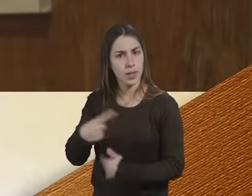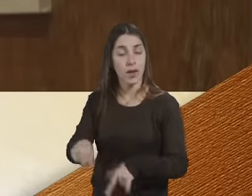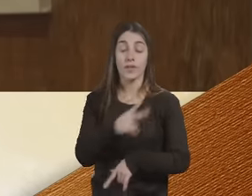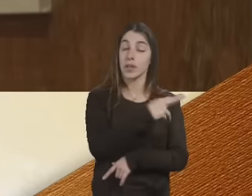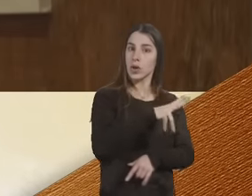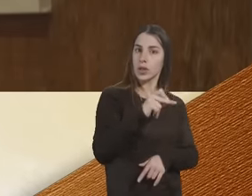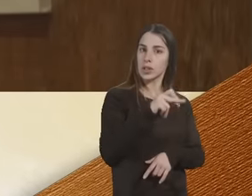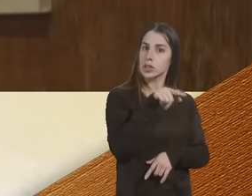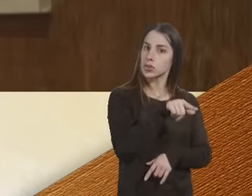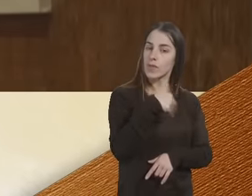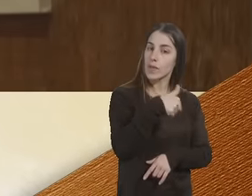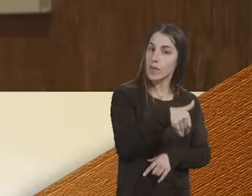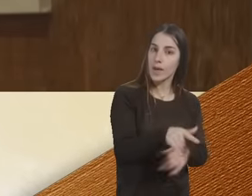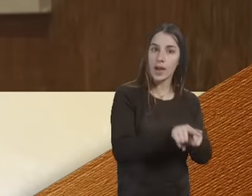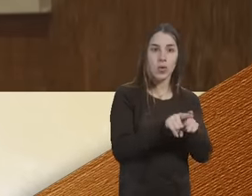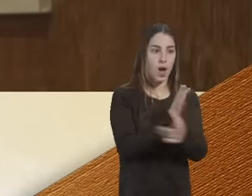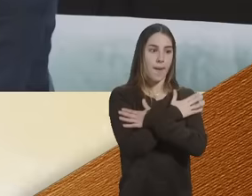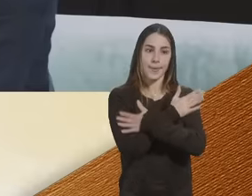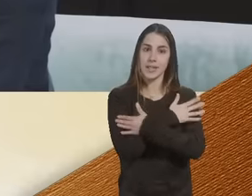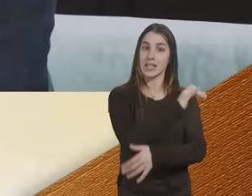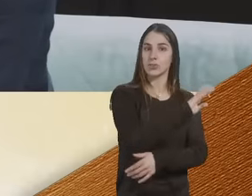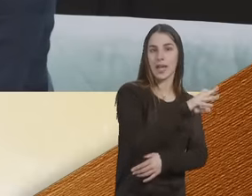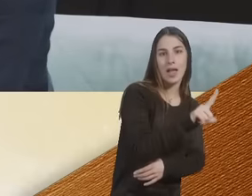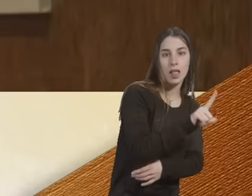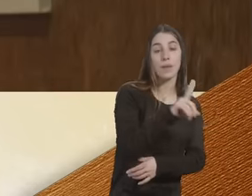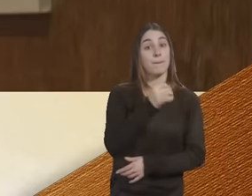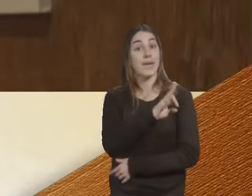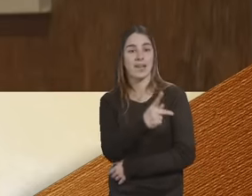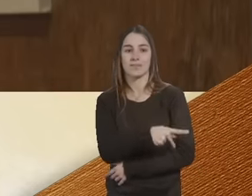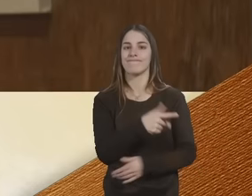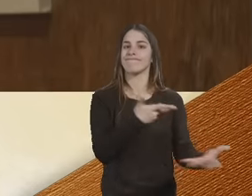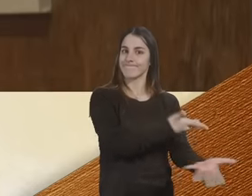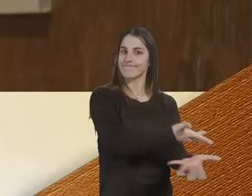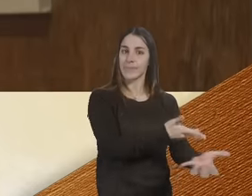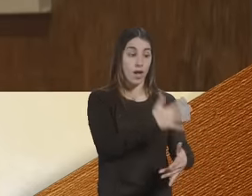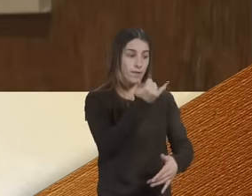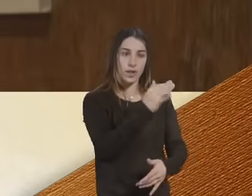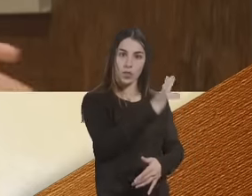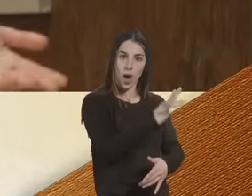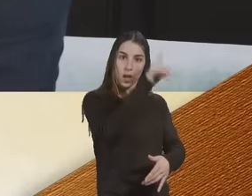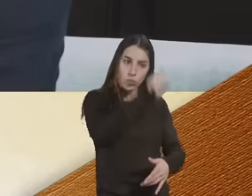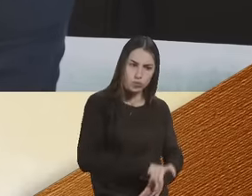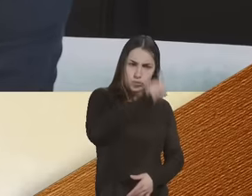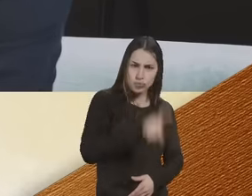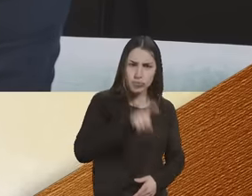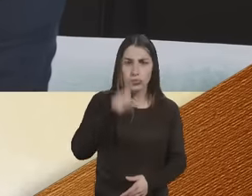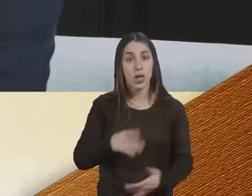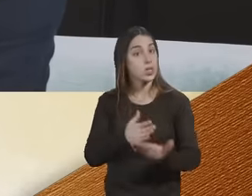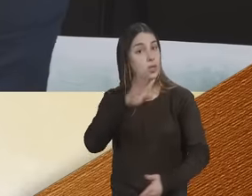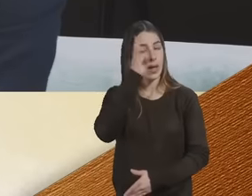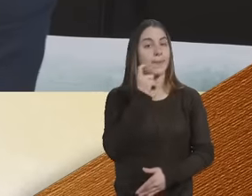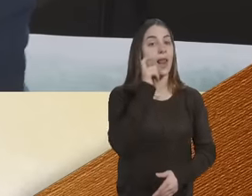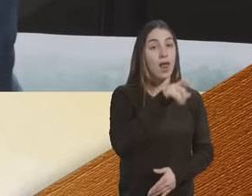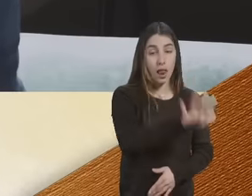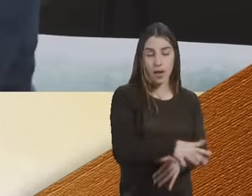Vitor, isto vai ter sérias consequências na amizade entre o Ismael e a pequena. Ok. Eles estão lá 24/7, só sabe quem está lá. Espera aí,